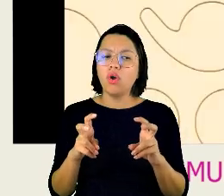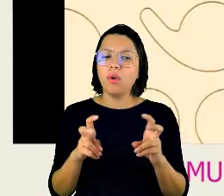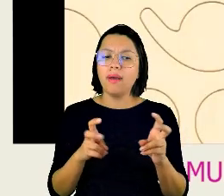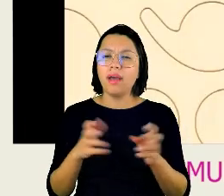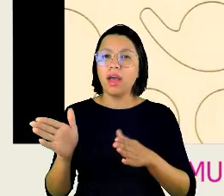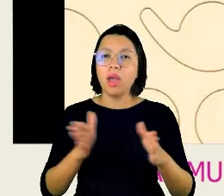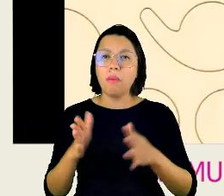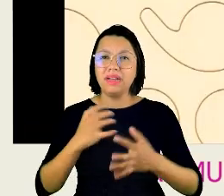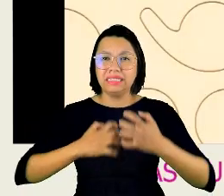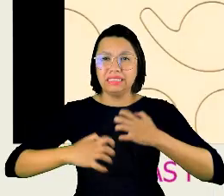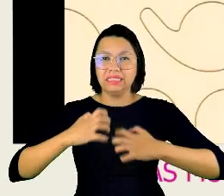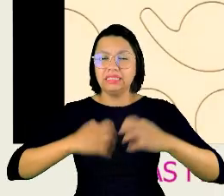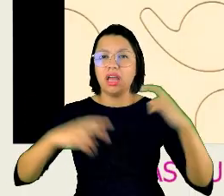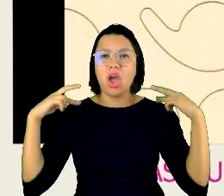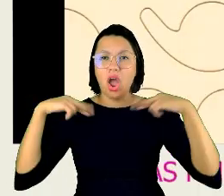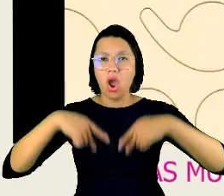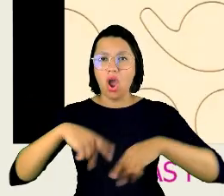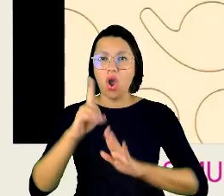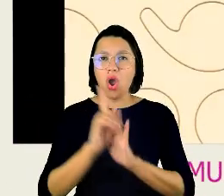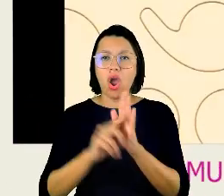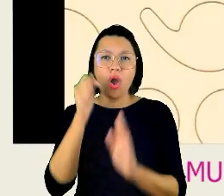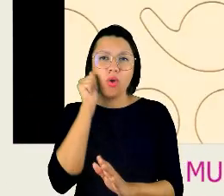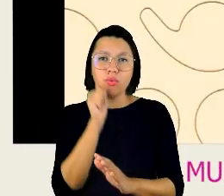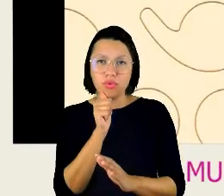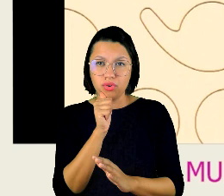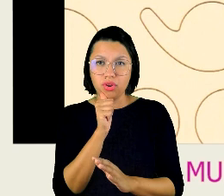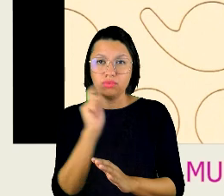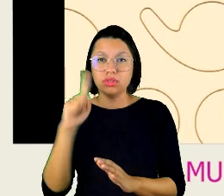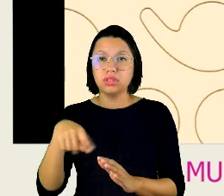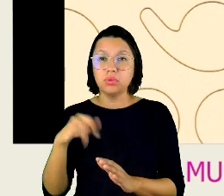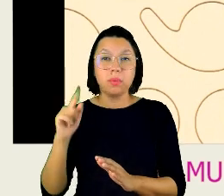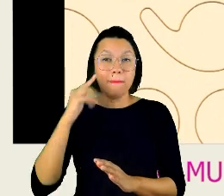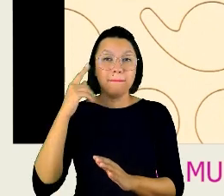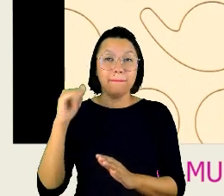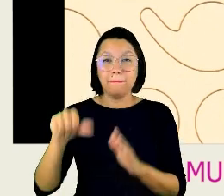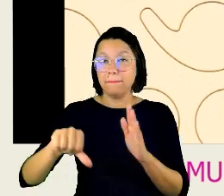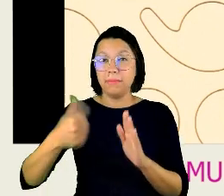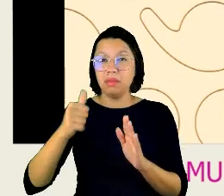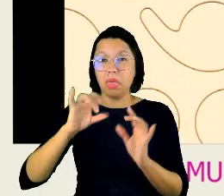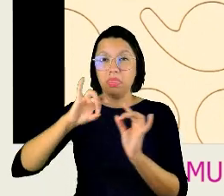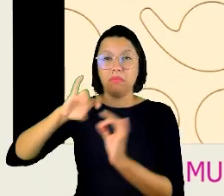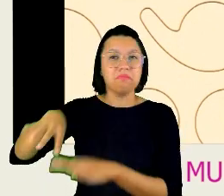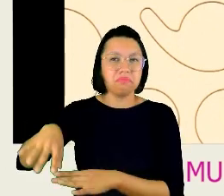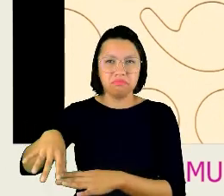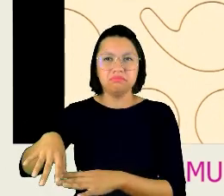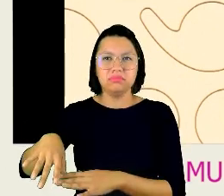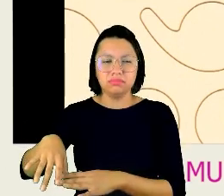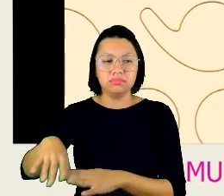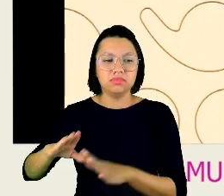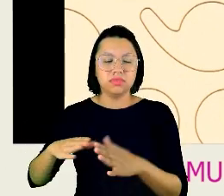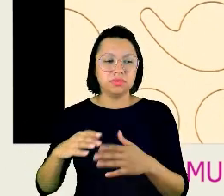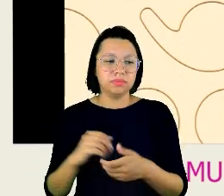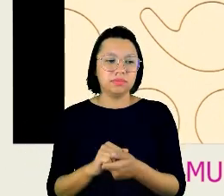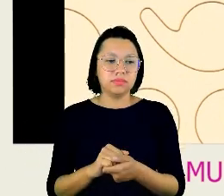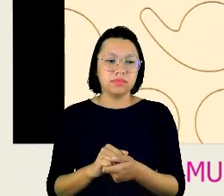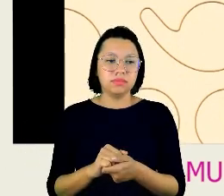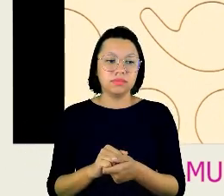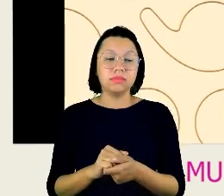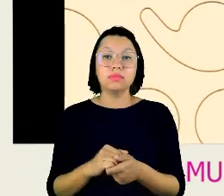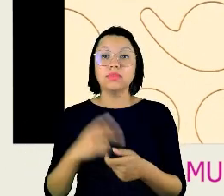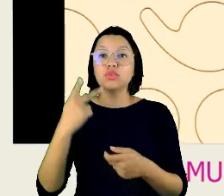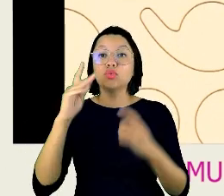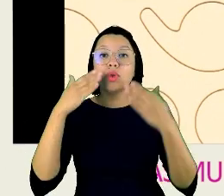de crises, né, humanitários, os direitos das mulheres são os primeiros a serem extintos. Então, a gente sabe... A